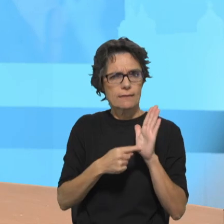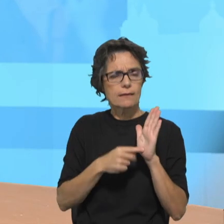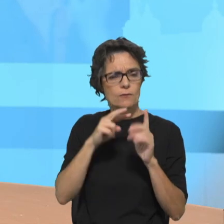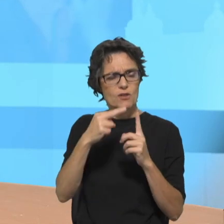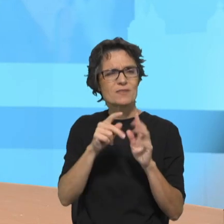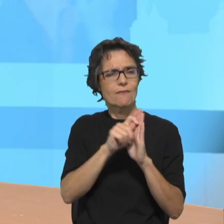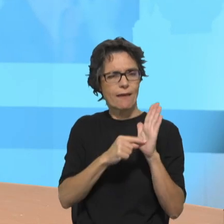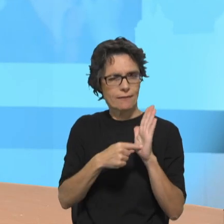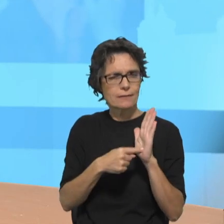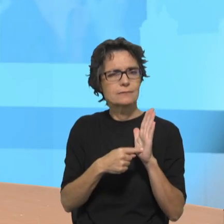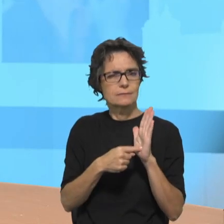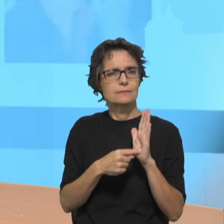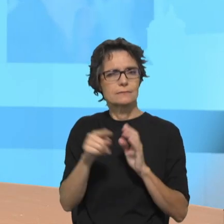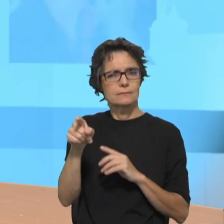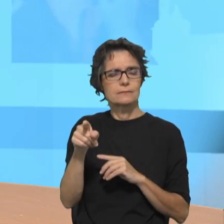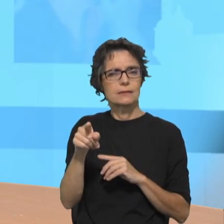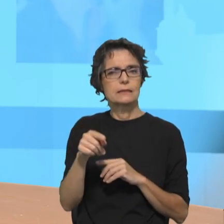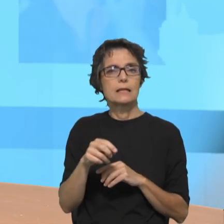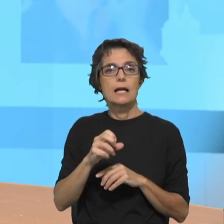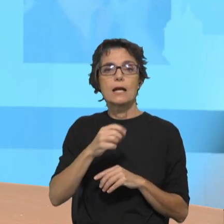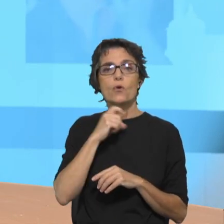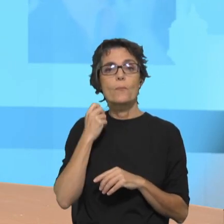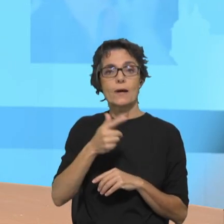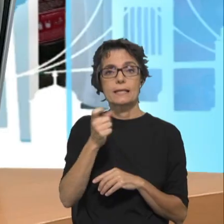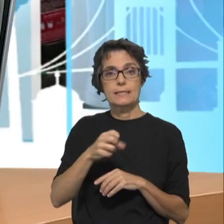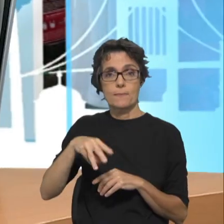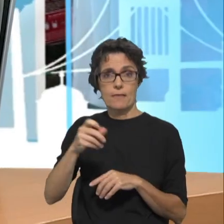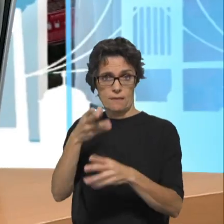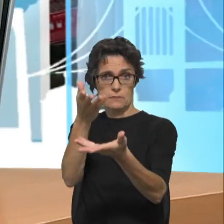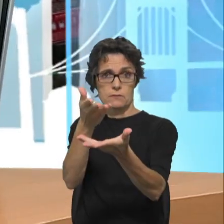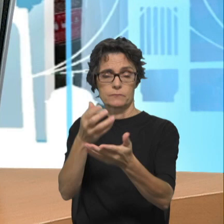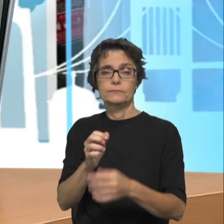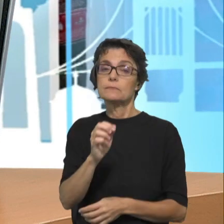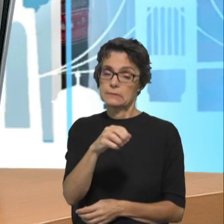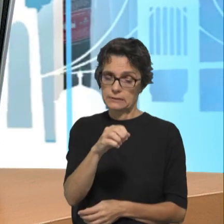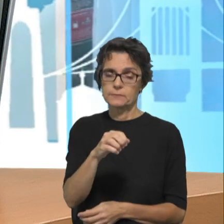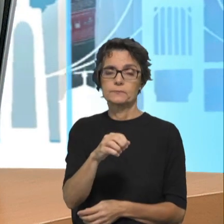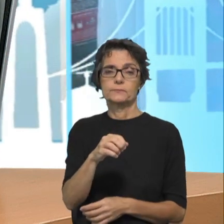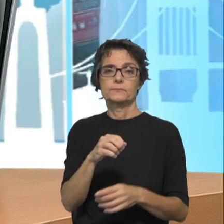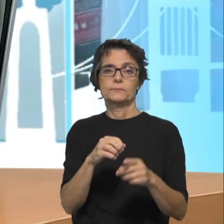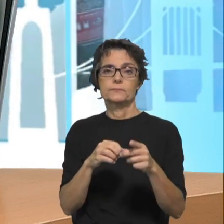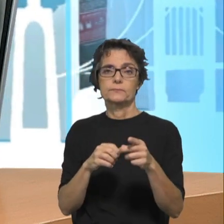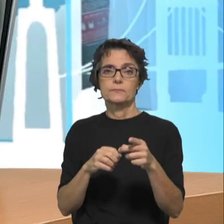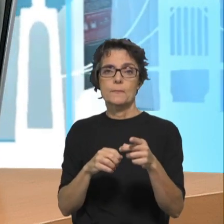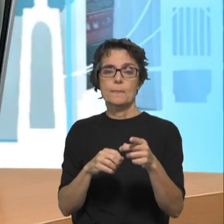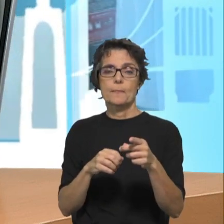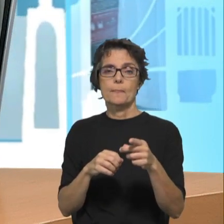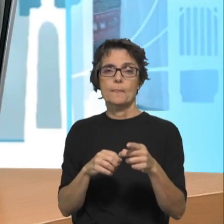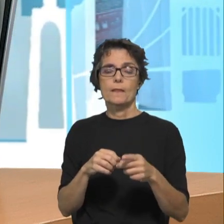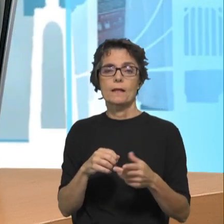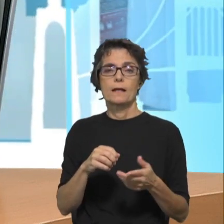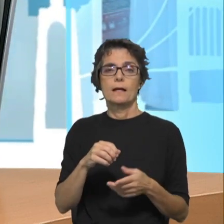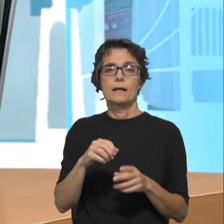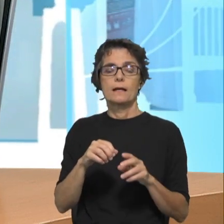tema, e que é o Padre Zé Manel que... Sim, que é como grelha de leitura, de alguma maneira